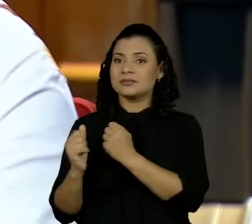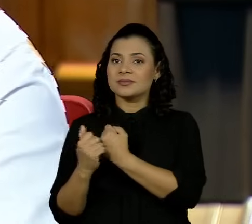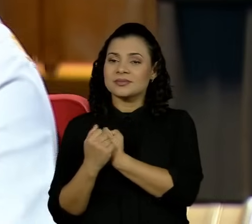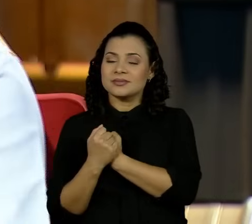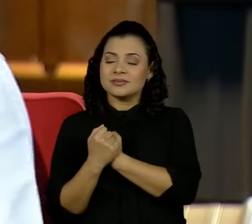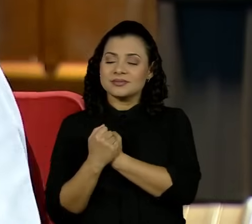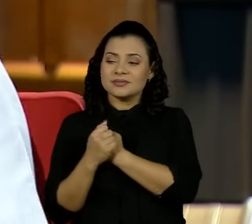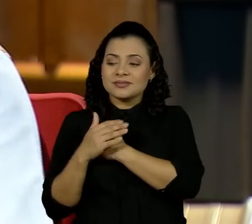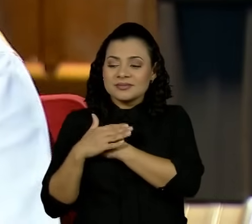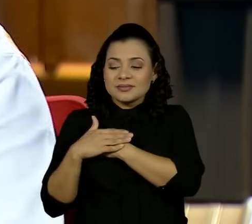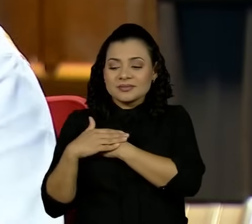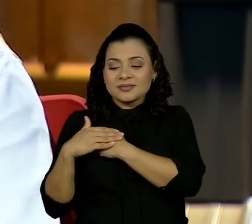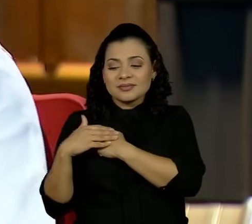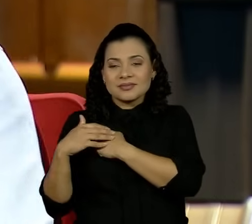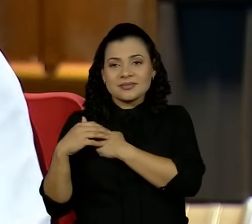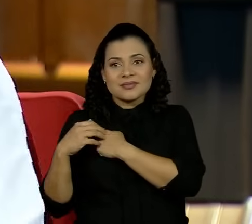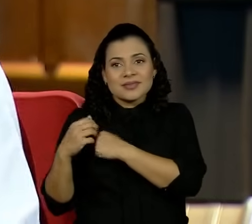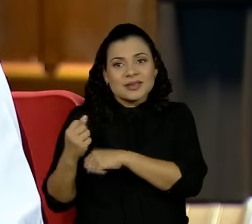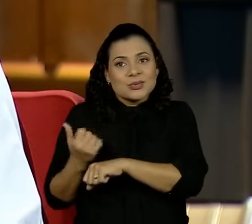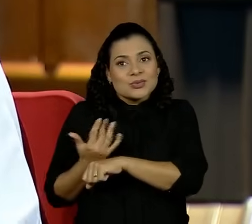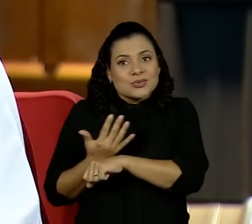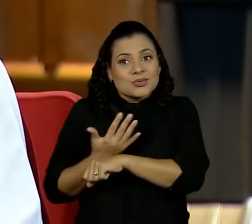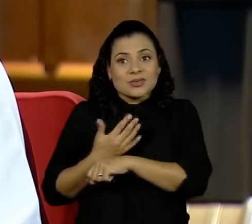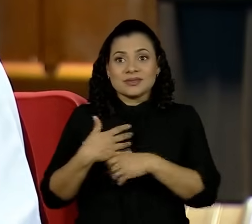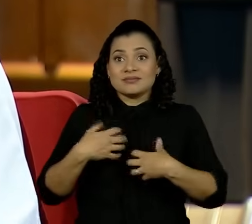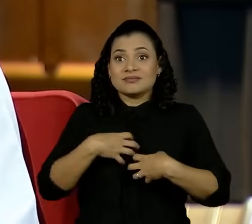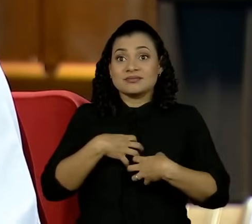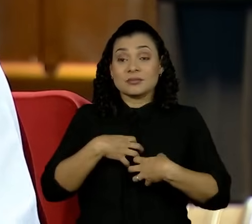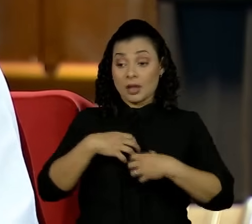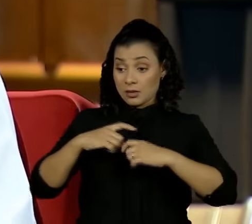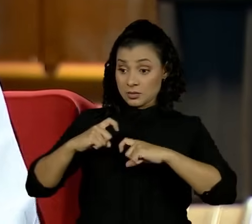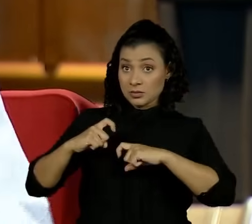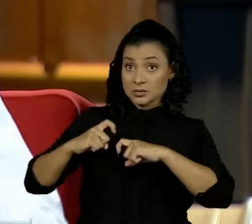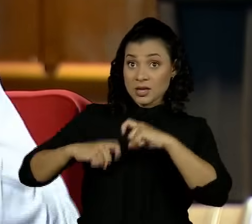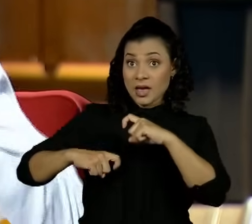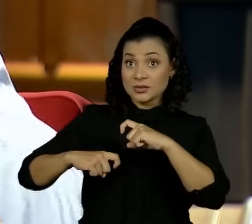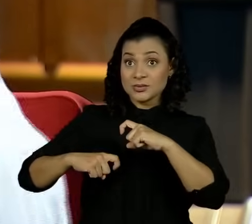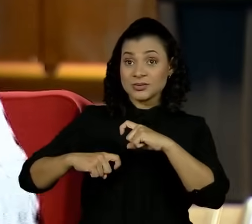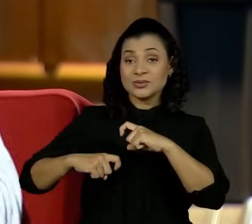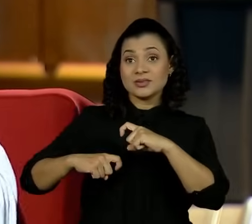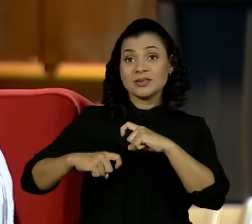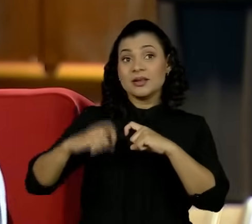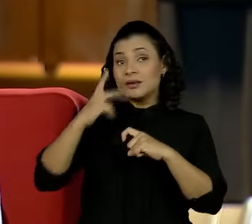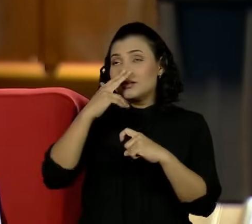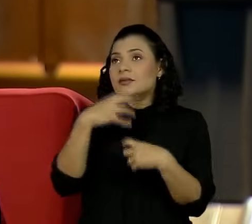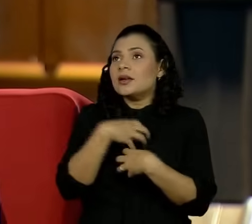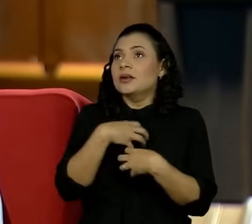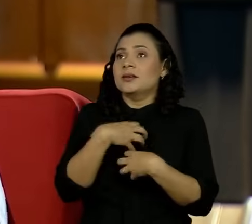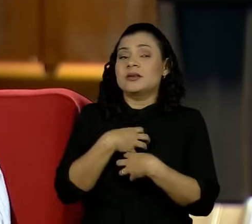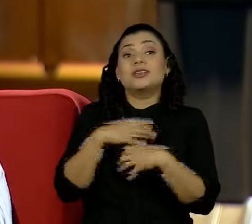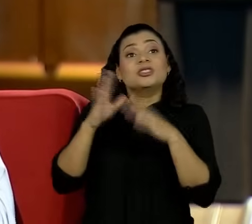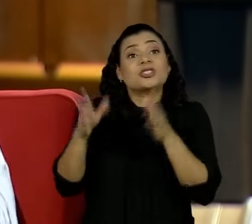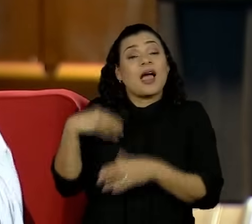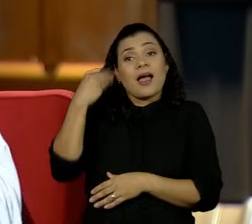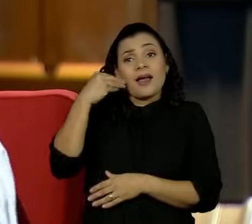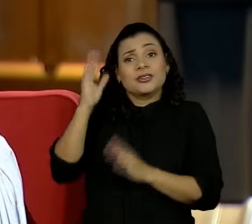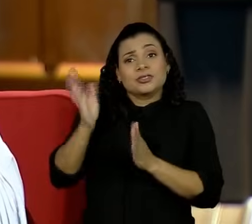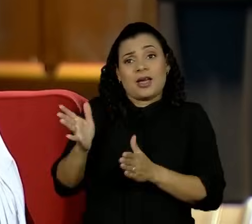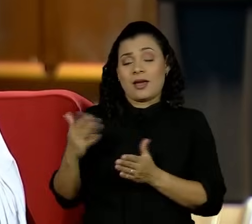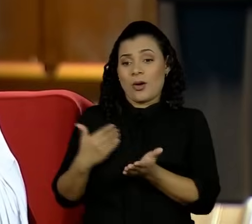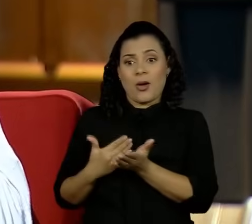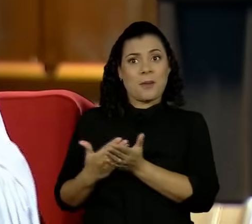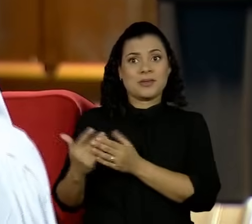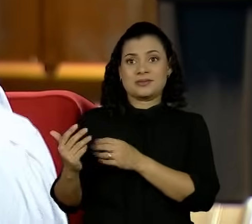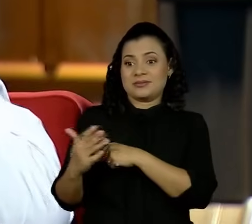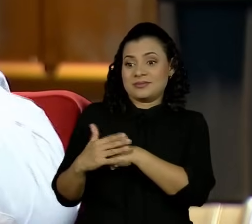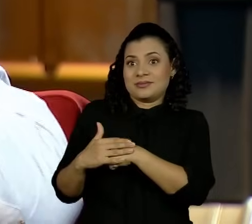num ficar junto. E aí, esse sexo que você tá... Essa sexualidade já é vivida. Talvez seja